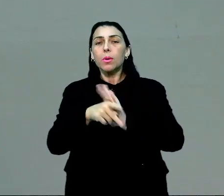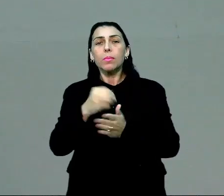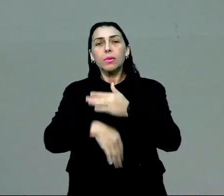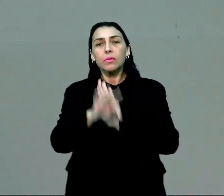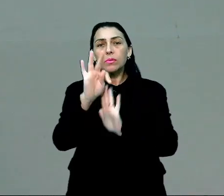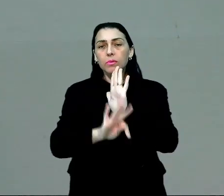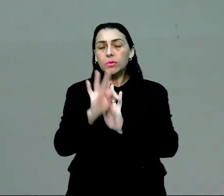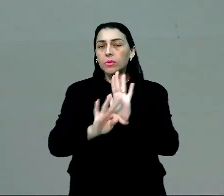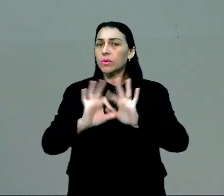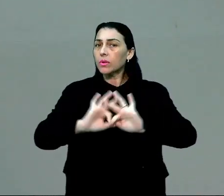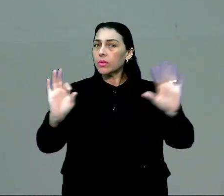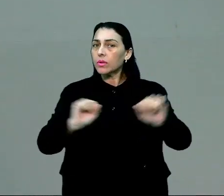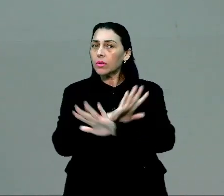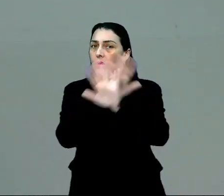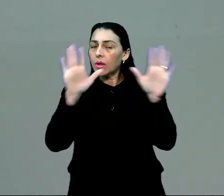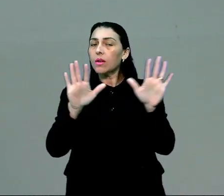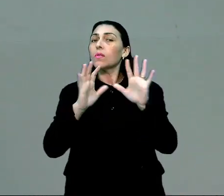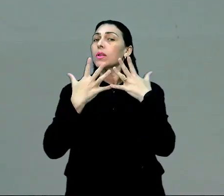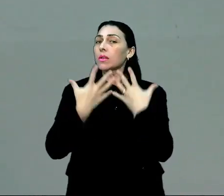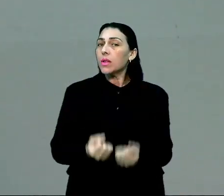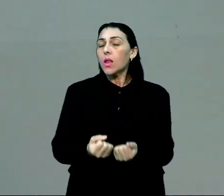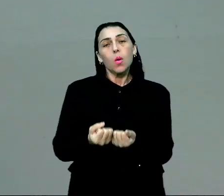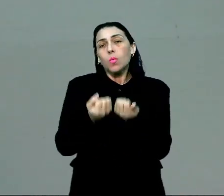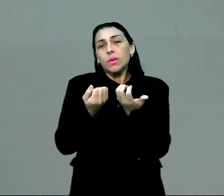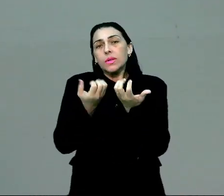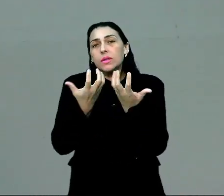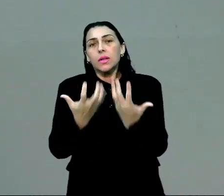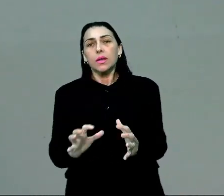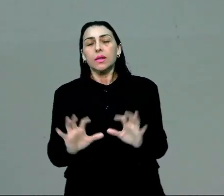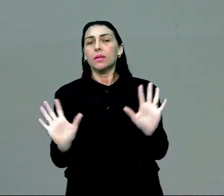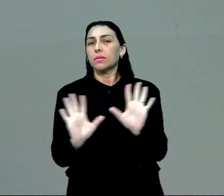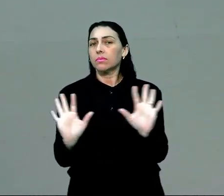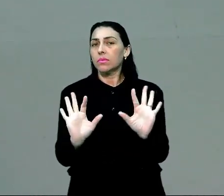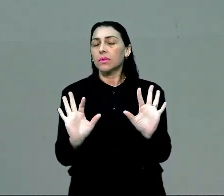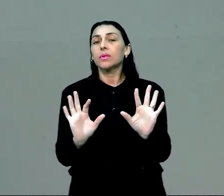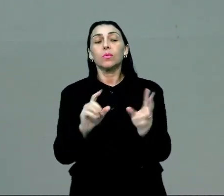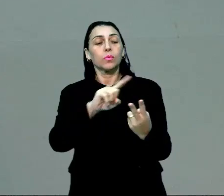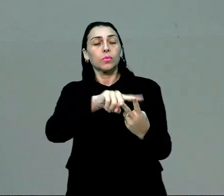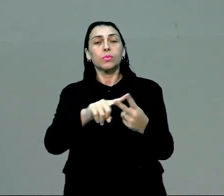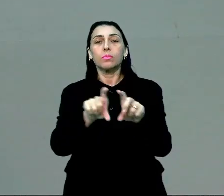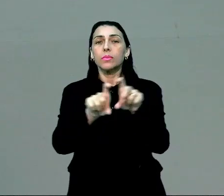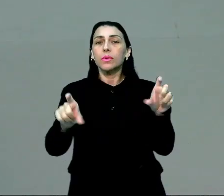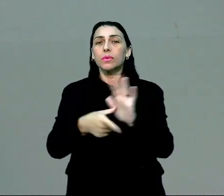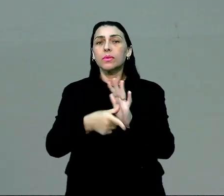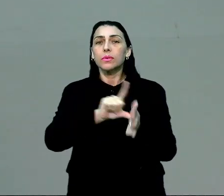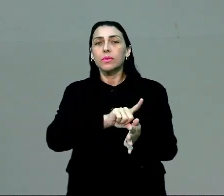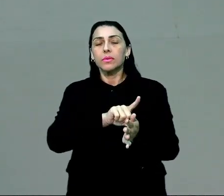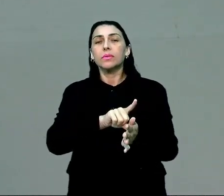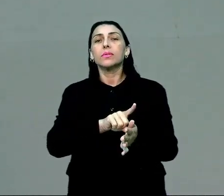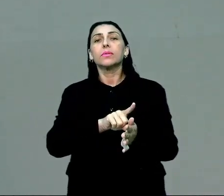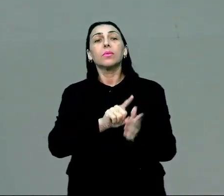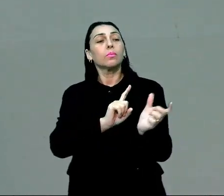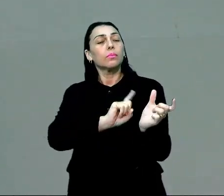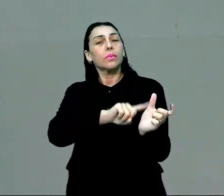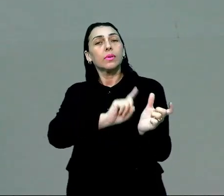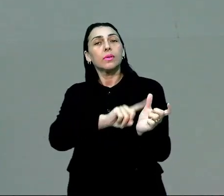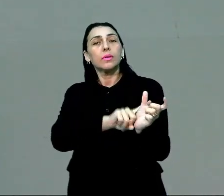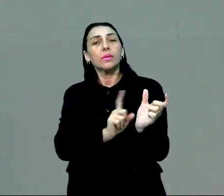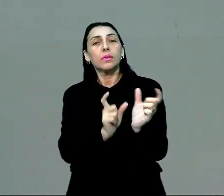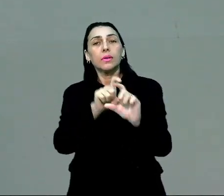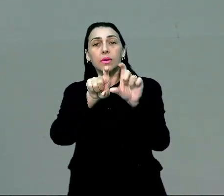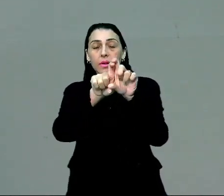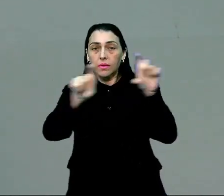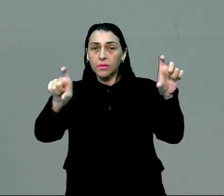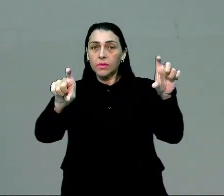e que você deixe claro que você é a favor ou que você é contra. Observe que nos dois parágrafos anteriores, o parágrafo de